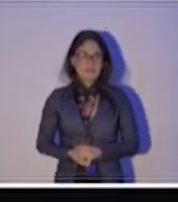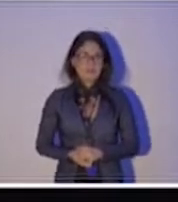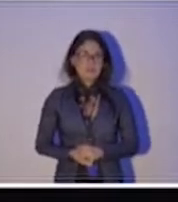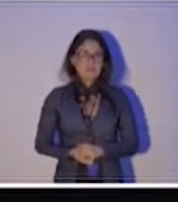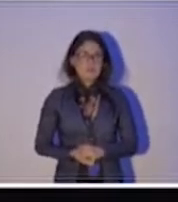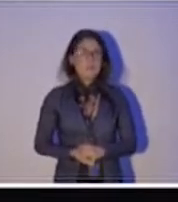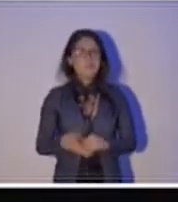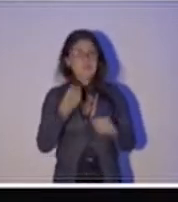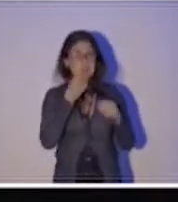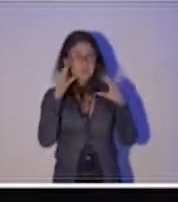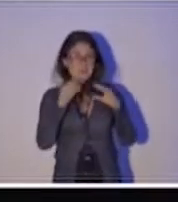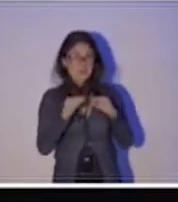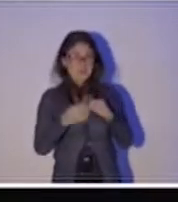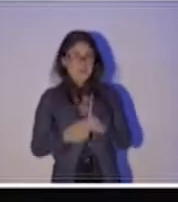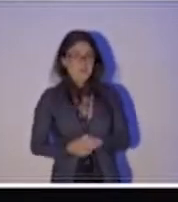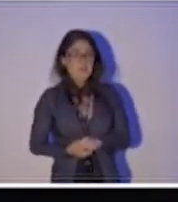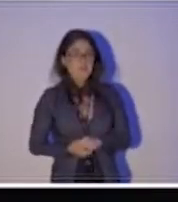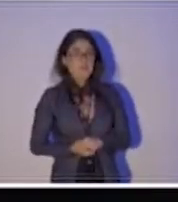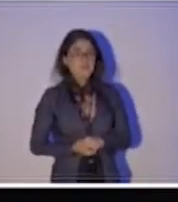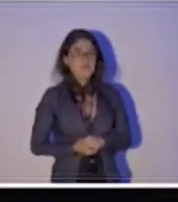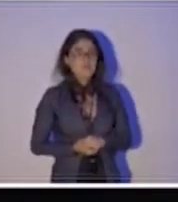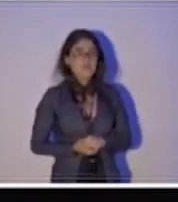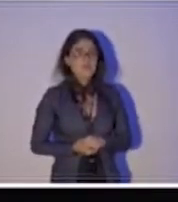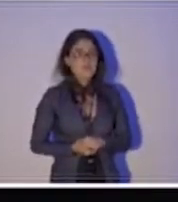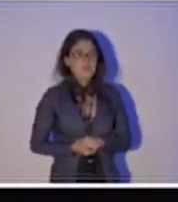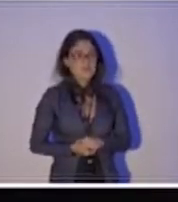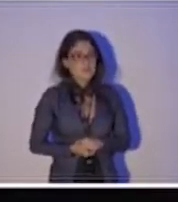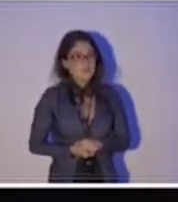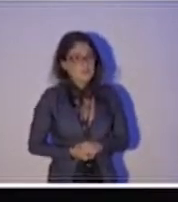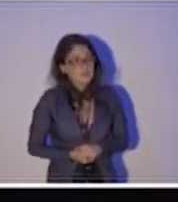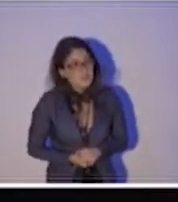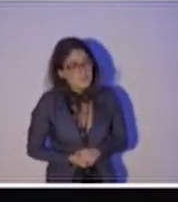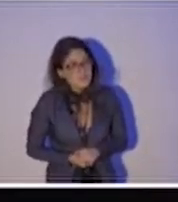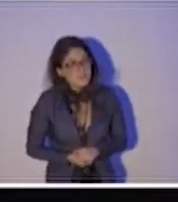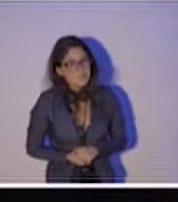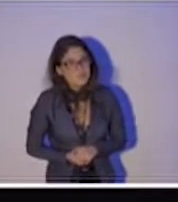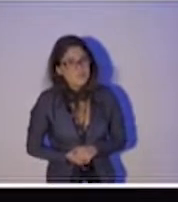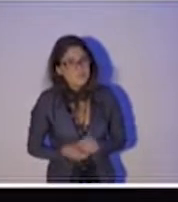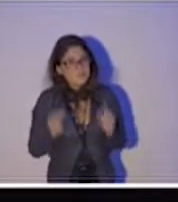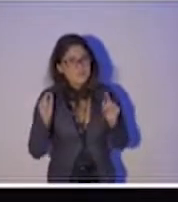Boa noite. Boa noite. Mas é horrível nesse negócio.